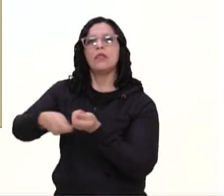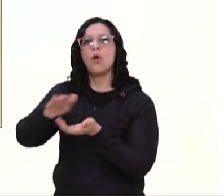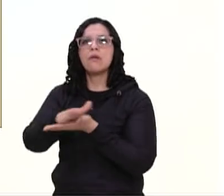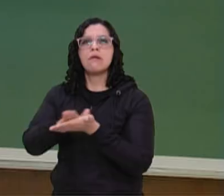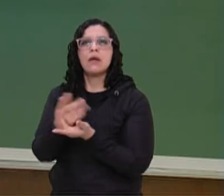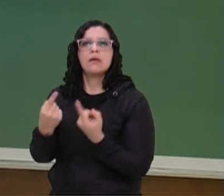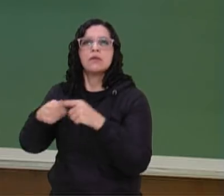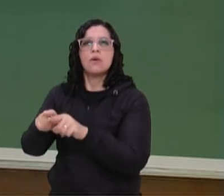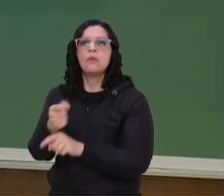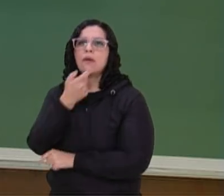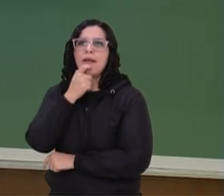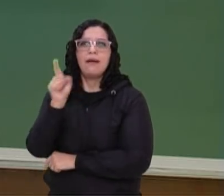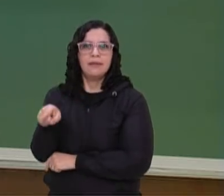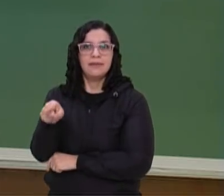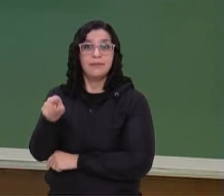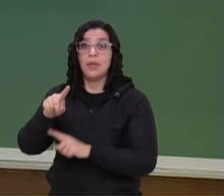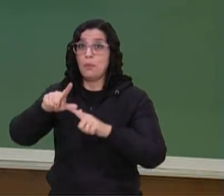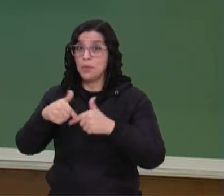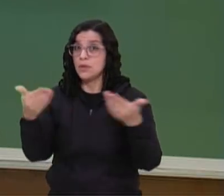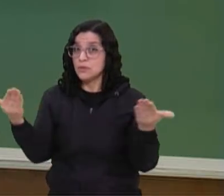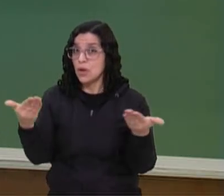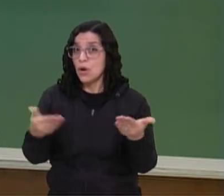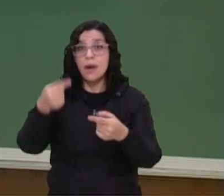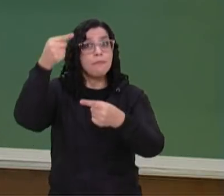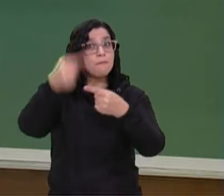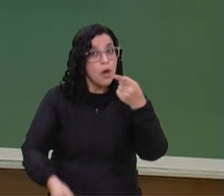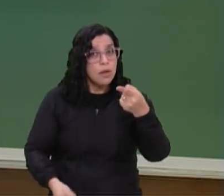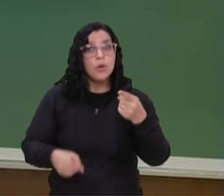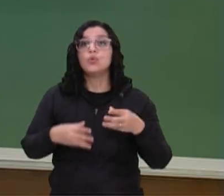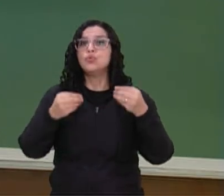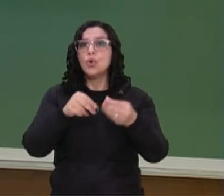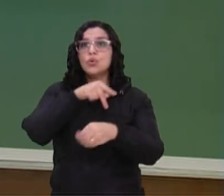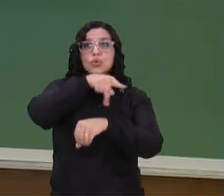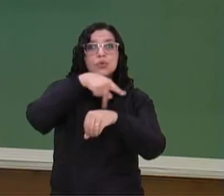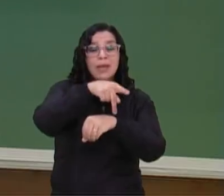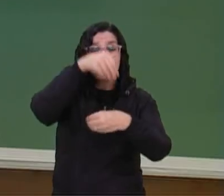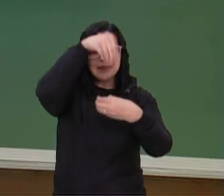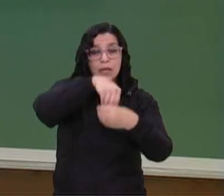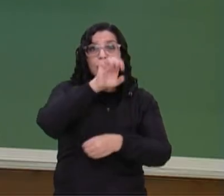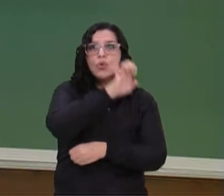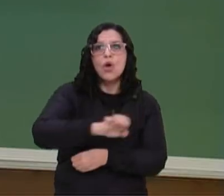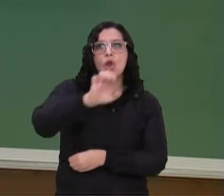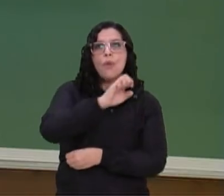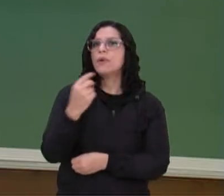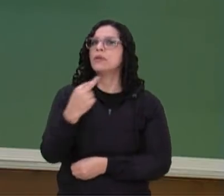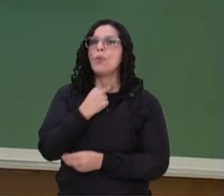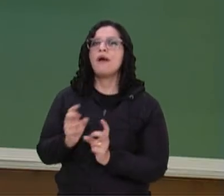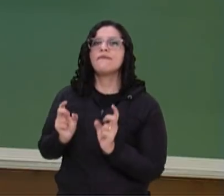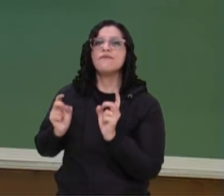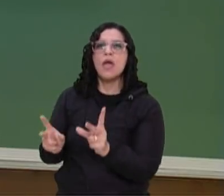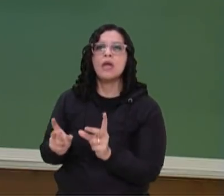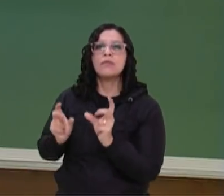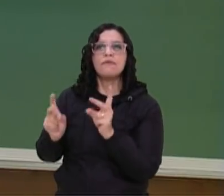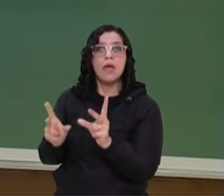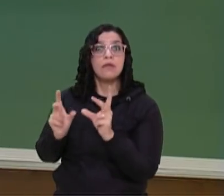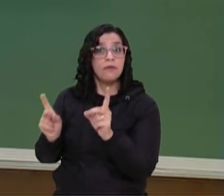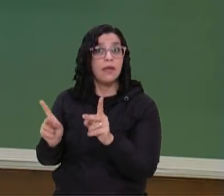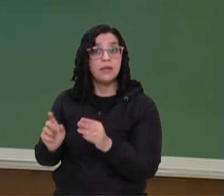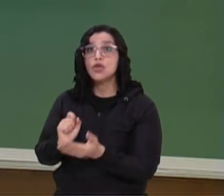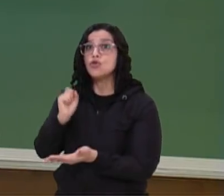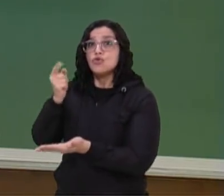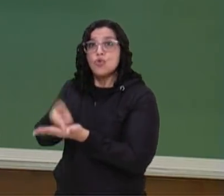vai fazer com o bloqueio continental? Ele vai proibir todos os países da Europa de comercializarem com a Inglaterra.